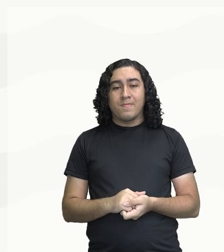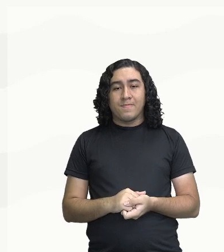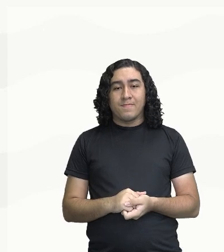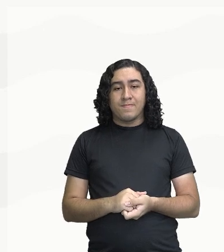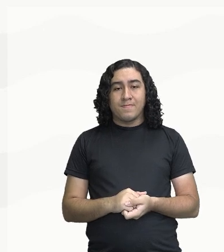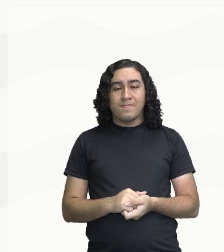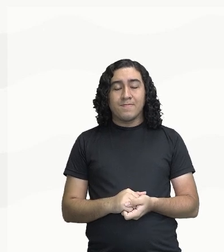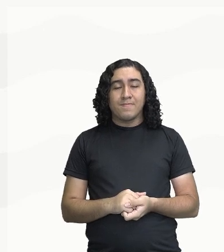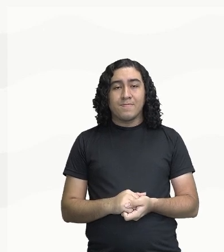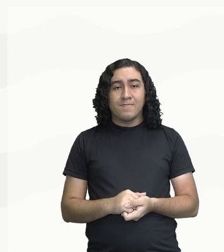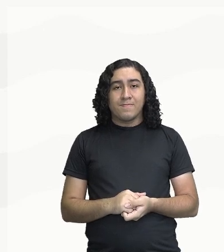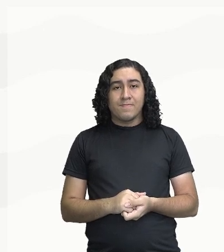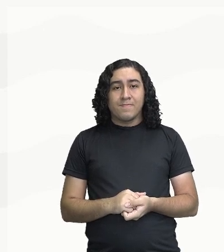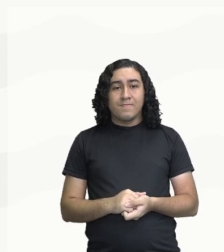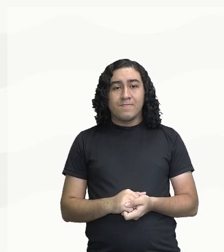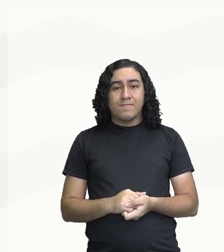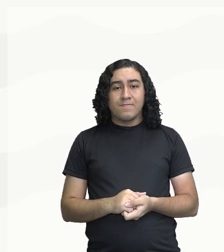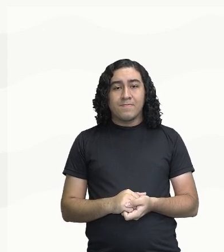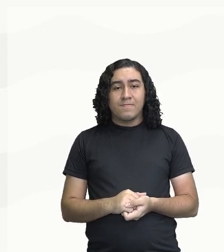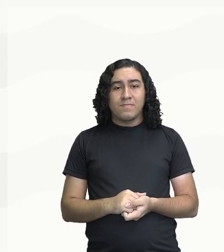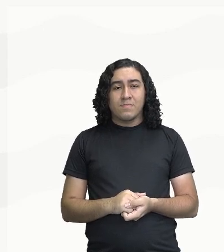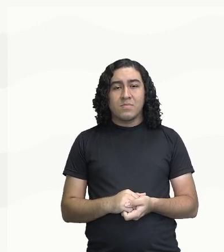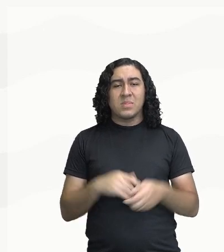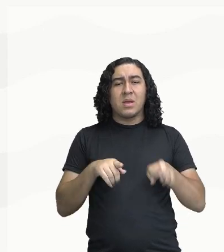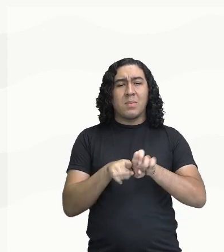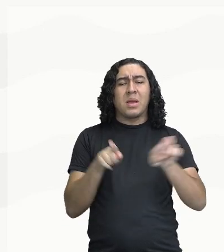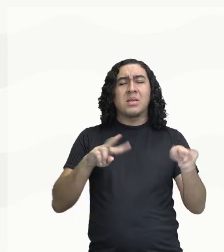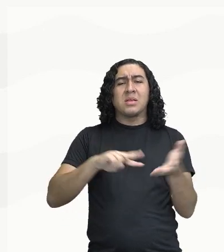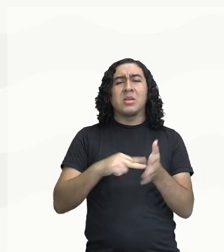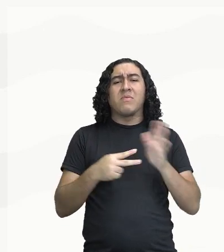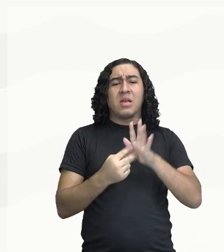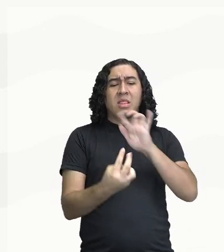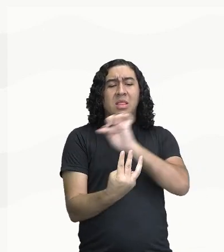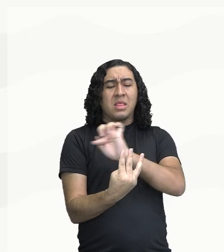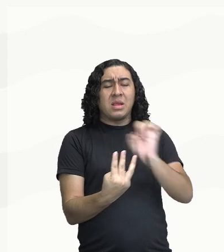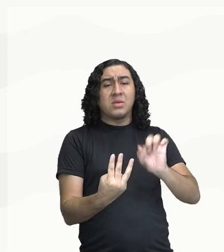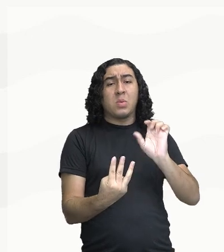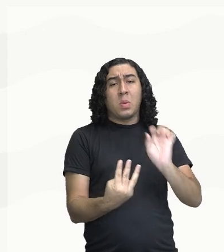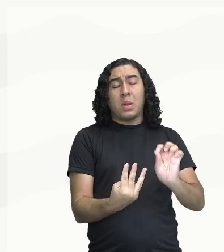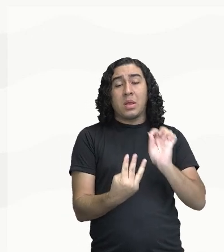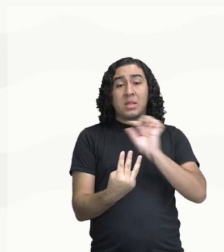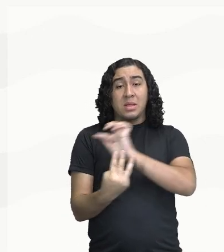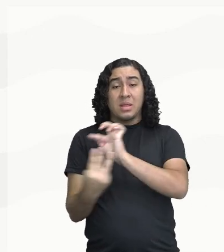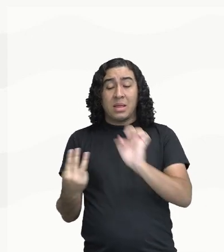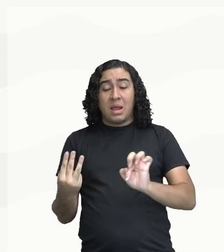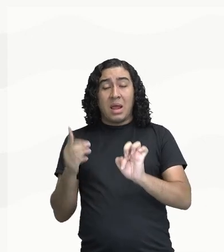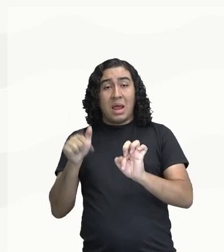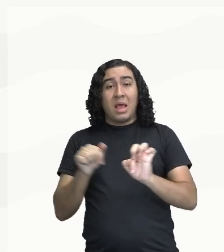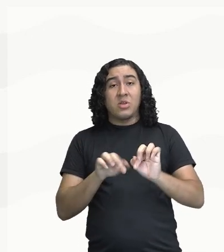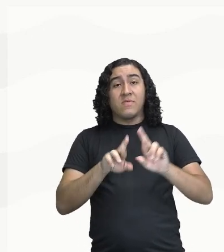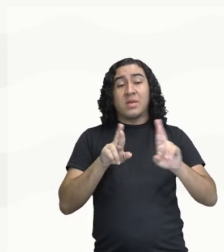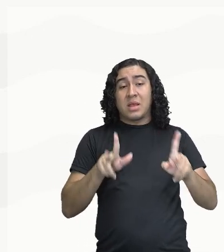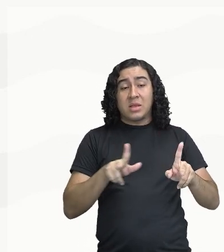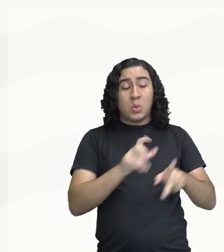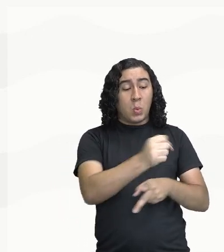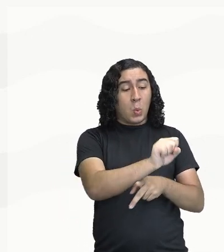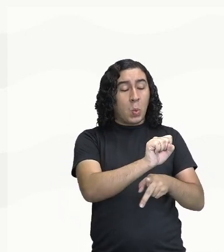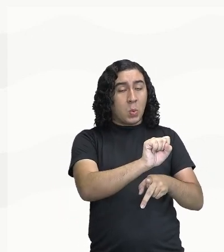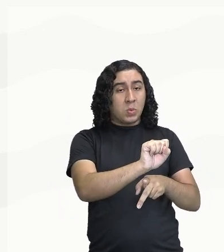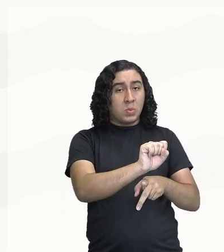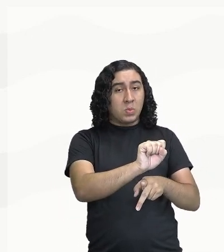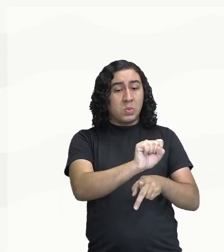é 3. E o que tem a ver esse 3? O 3 é a diferença entre 8 e